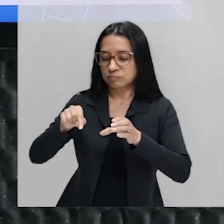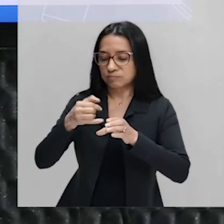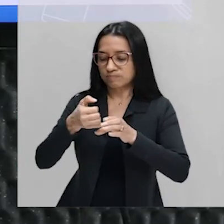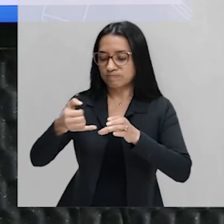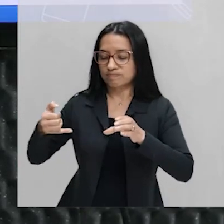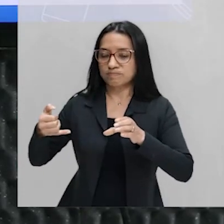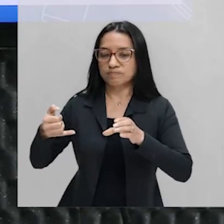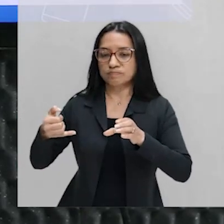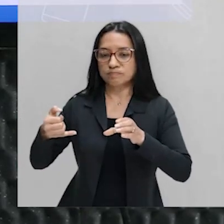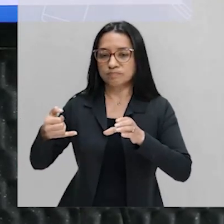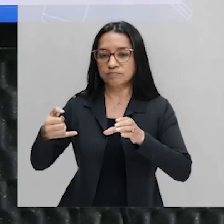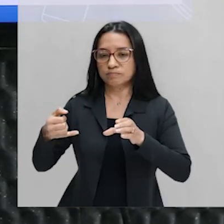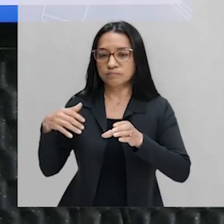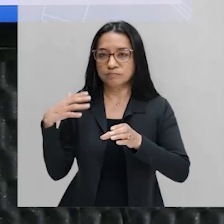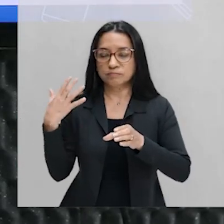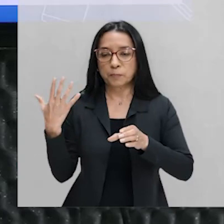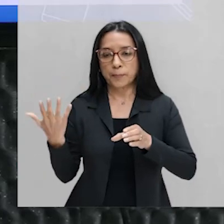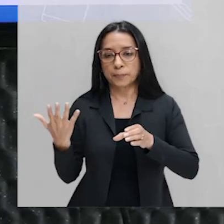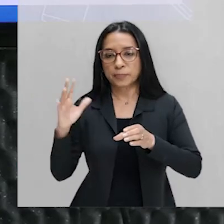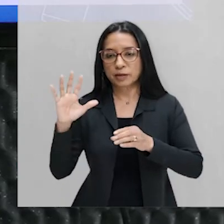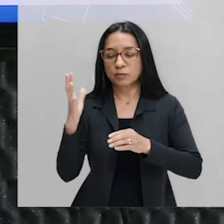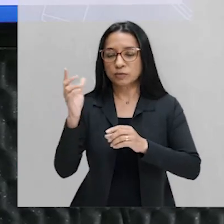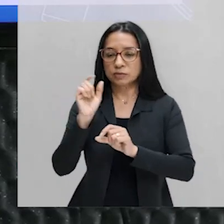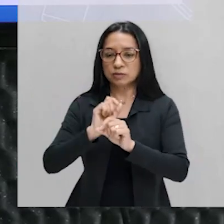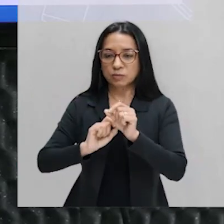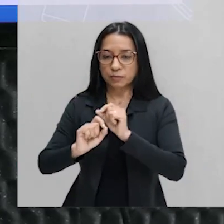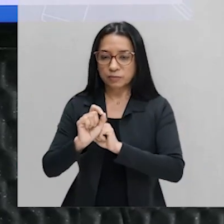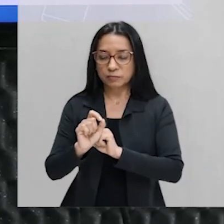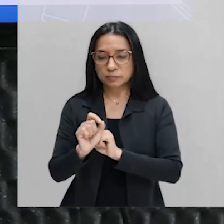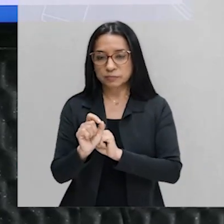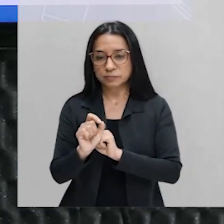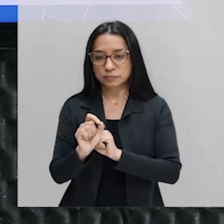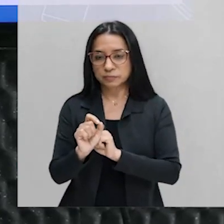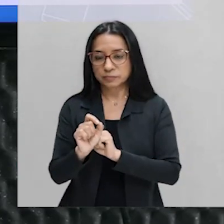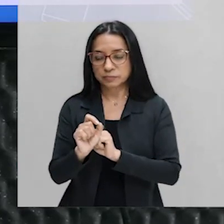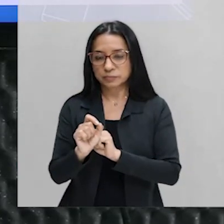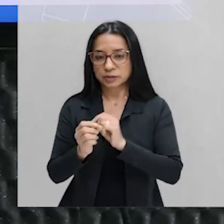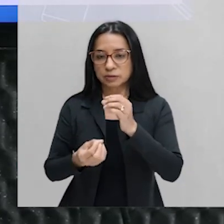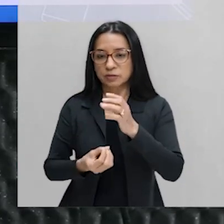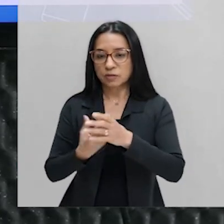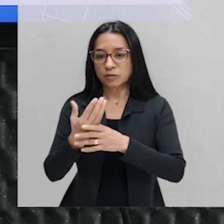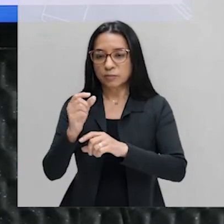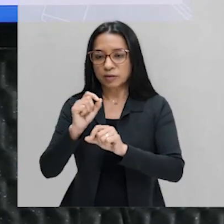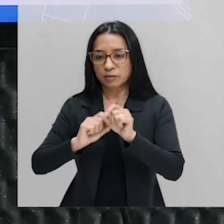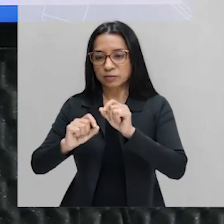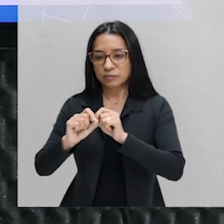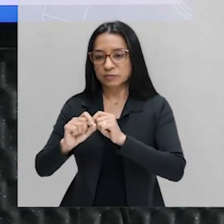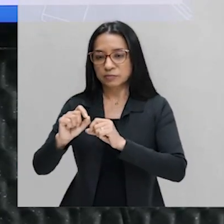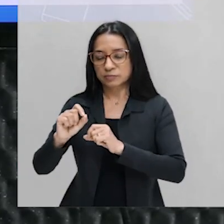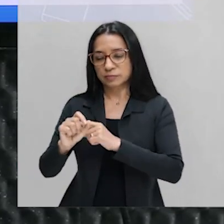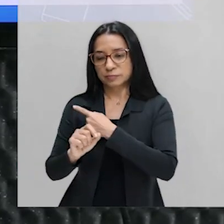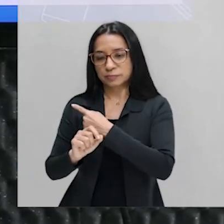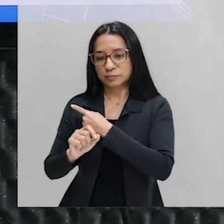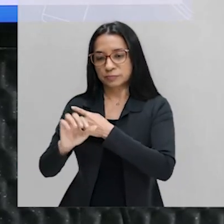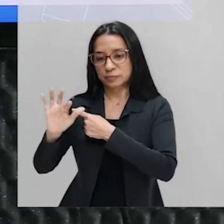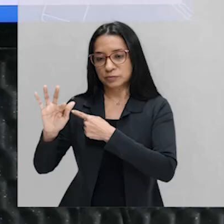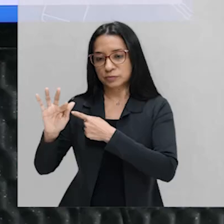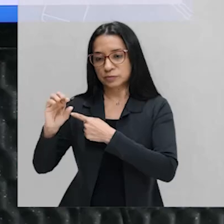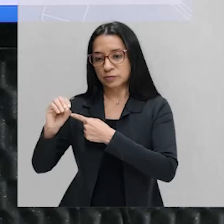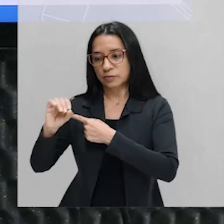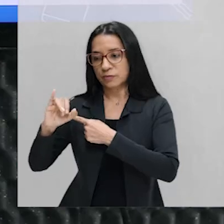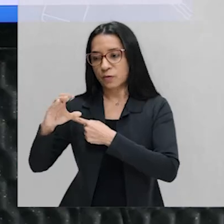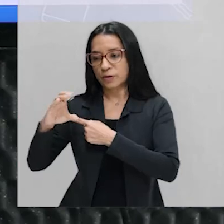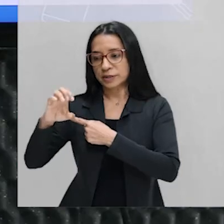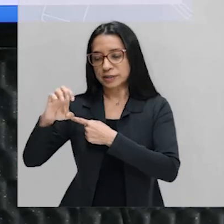tá? E aí, pessoal, vai acontecer o quê? Vai se formar o que a gente chama de foice, de Kula, tá?